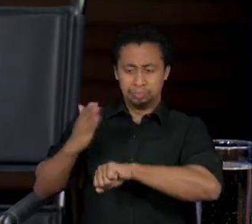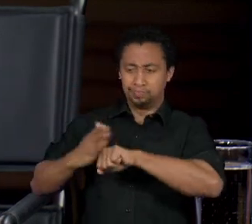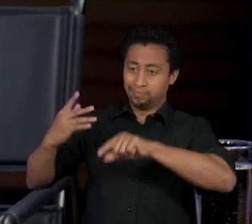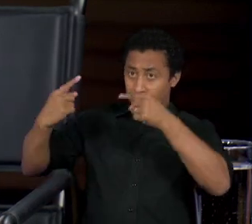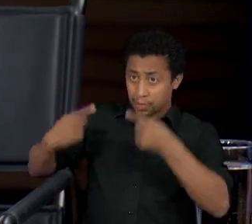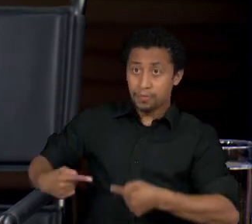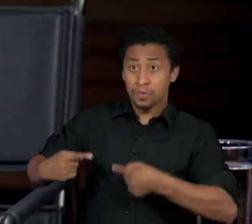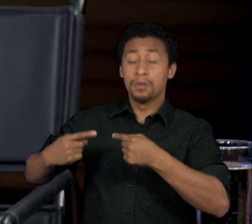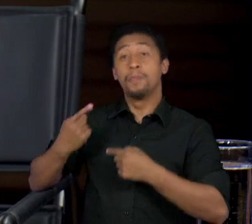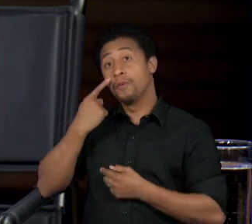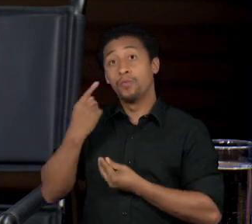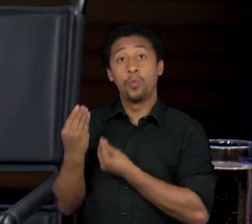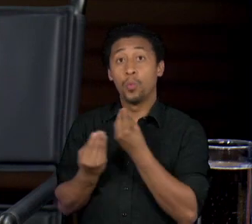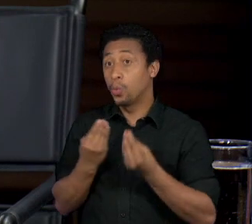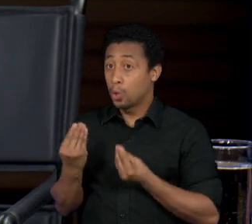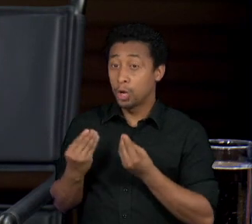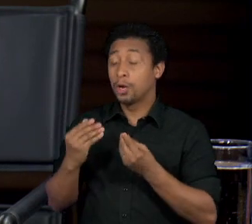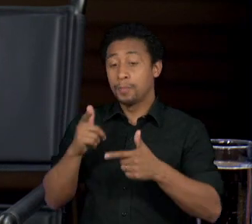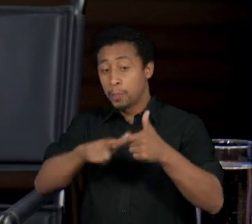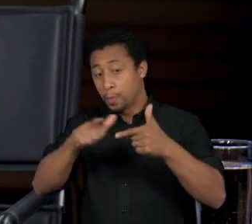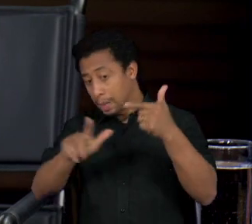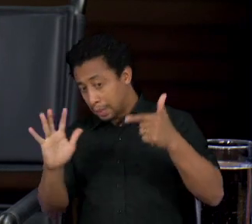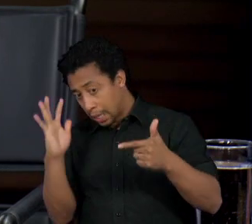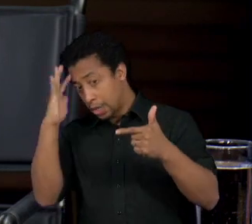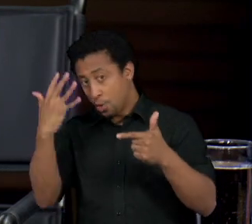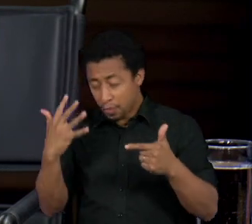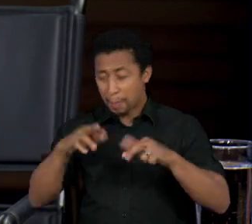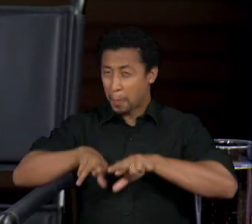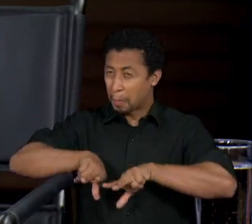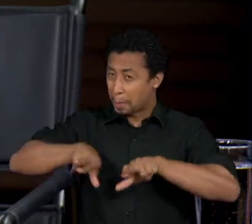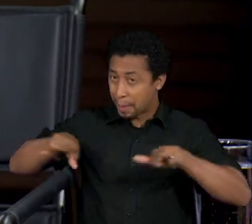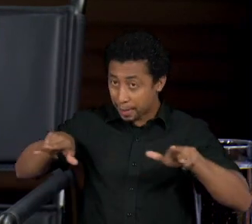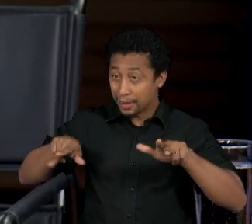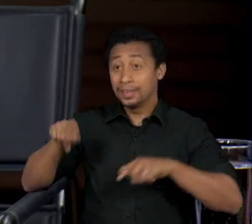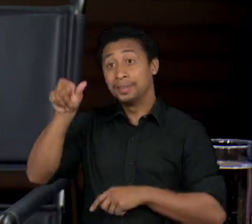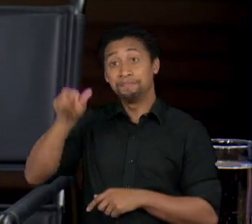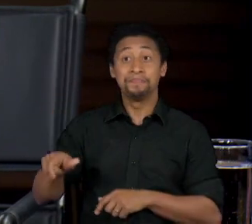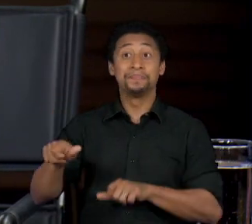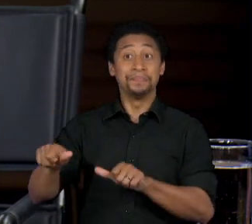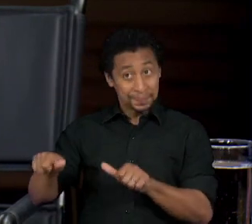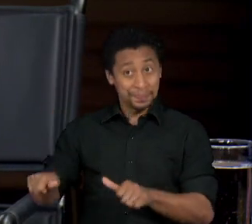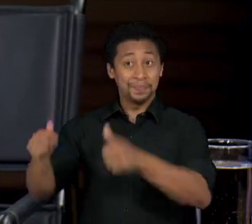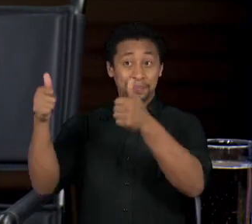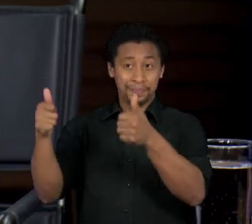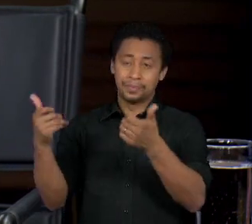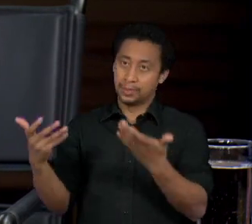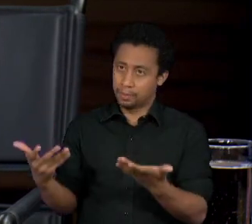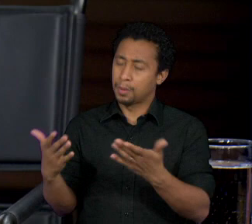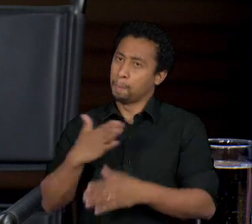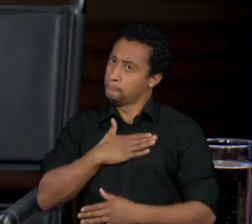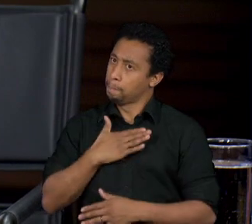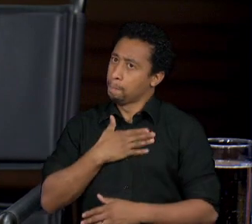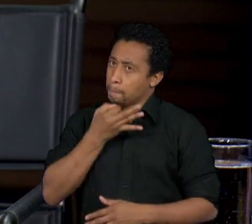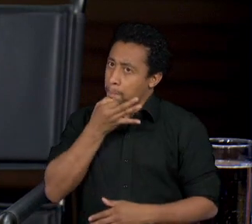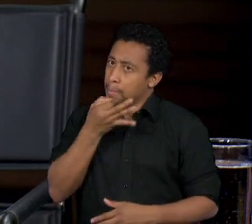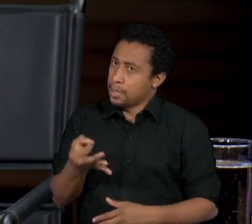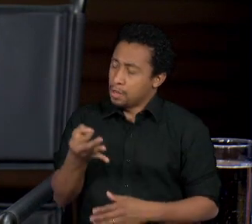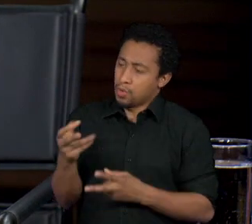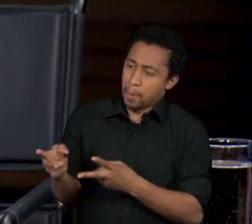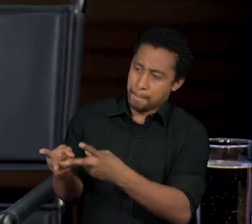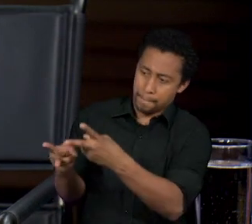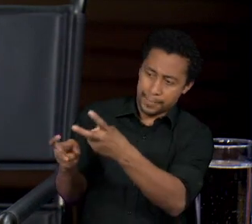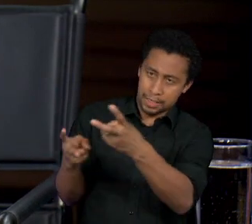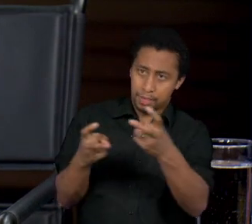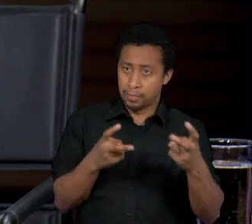do funcionamento para resolver problemas e tudo mais, ela já tem uma melhora. Então, a minha percepção, apesar de não ter os estudos